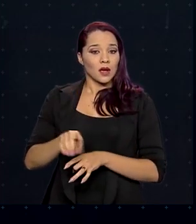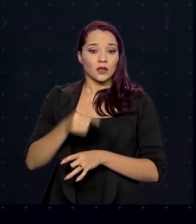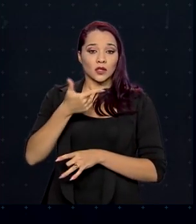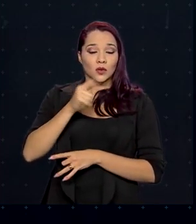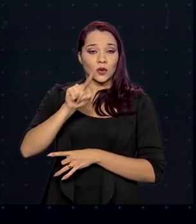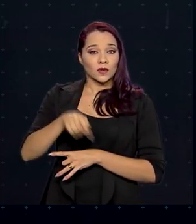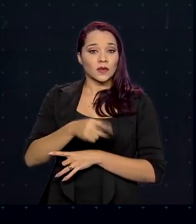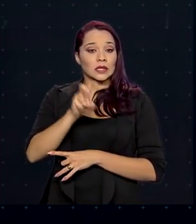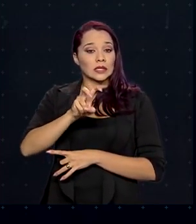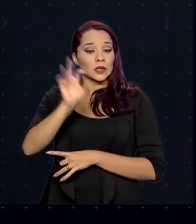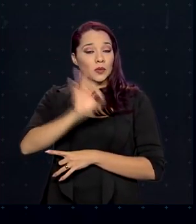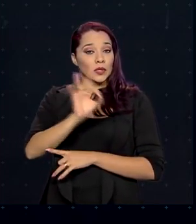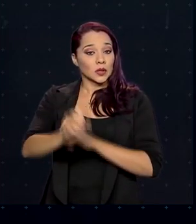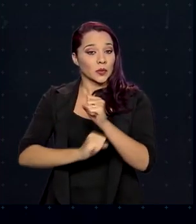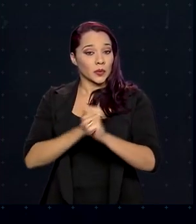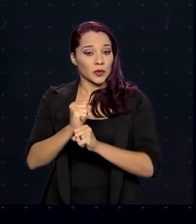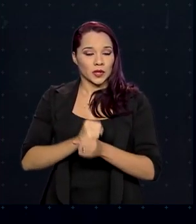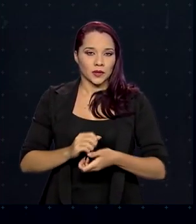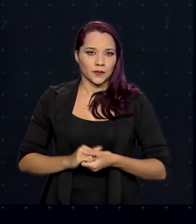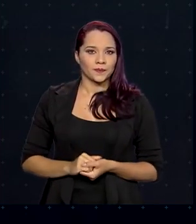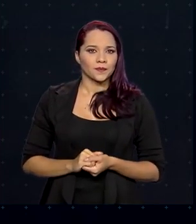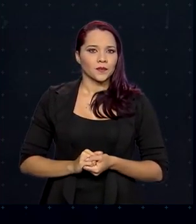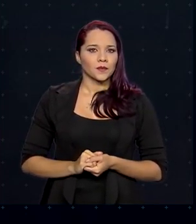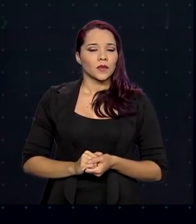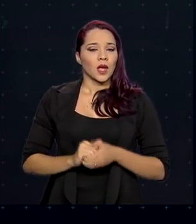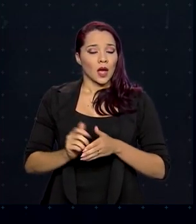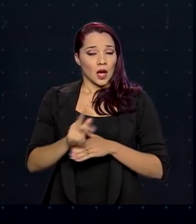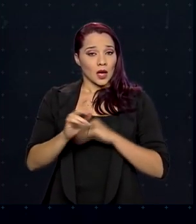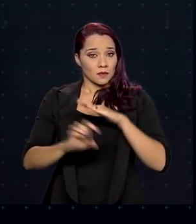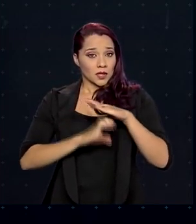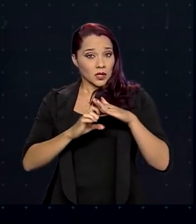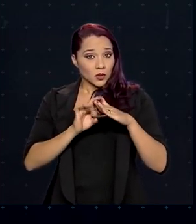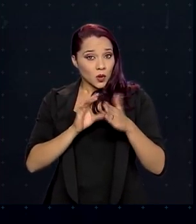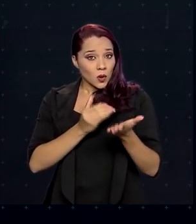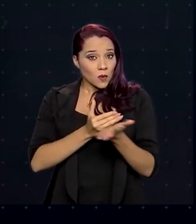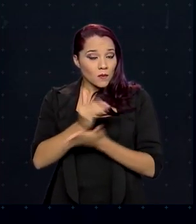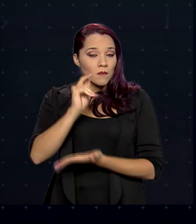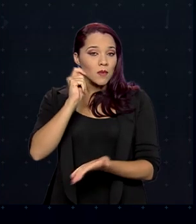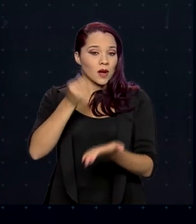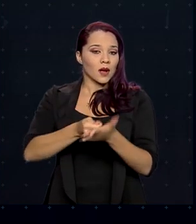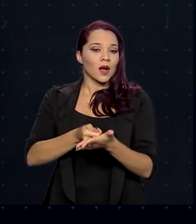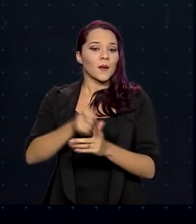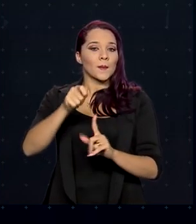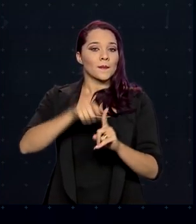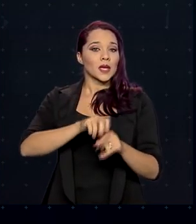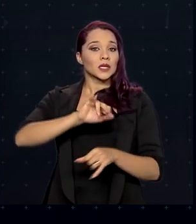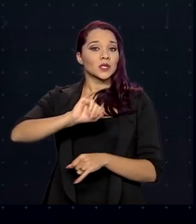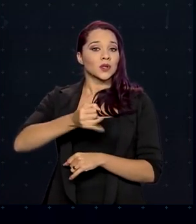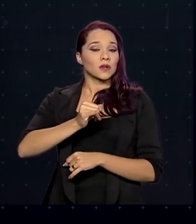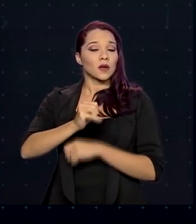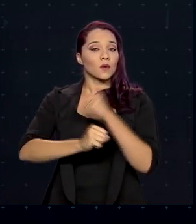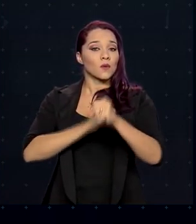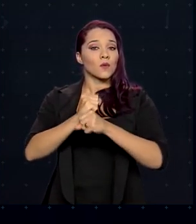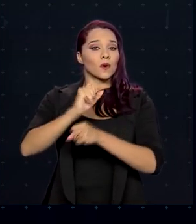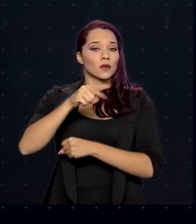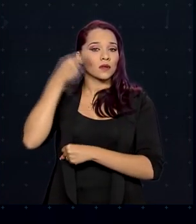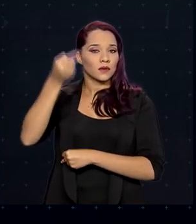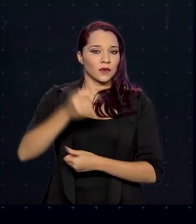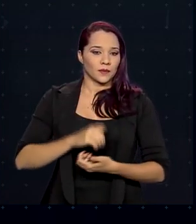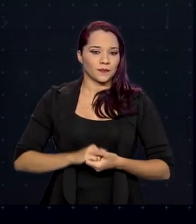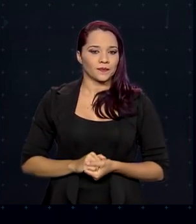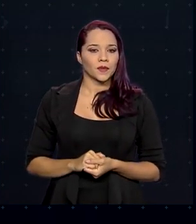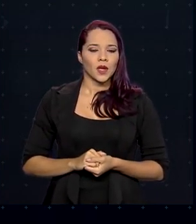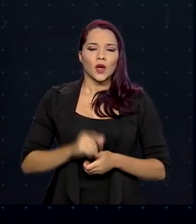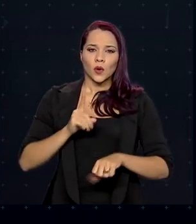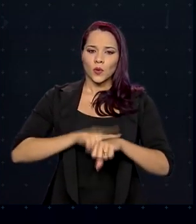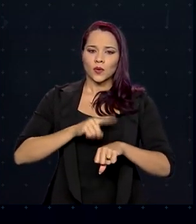,5% ao ano. O empresário só começa a pagar a partir de janeiro do ano que vem, com um